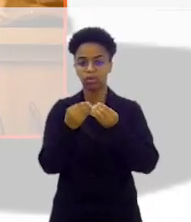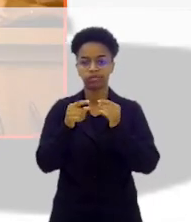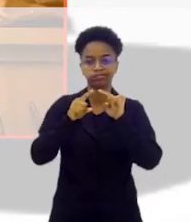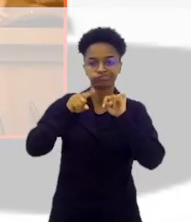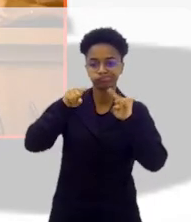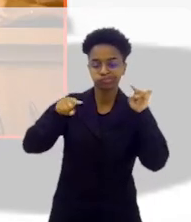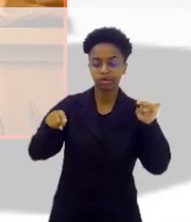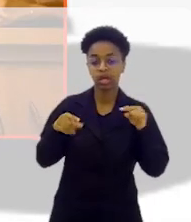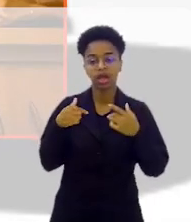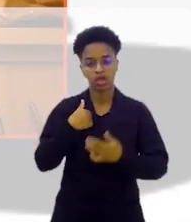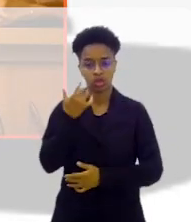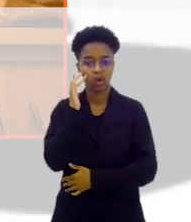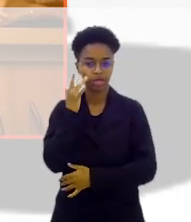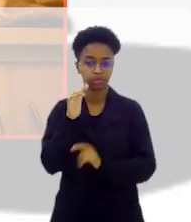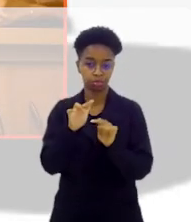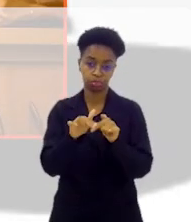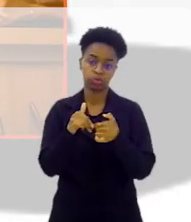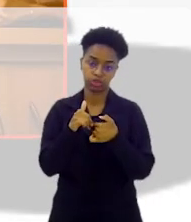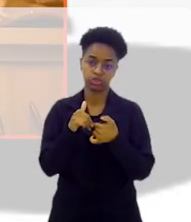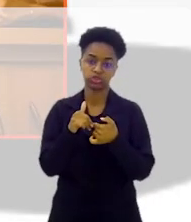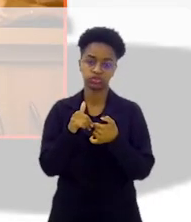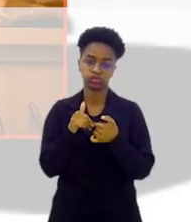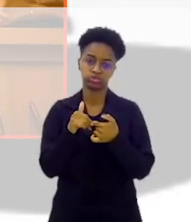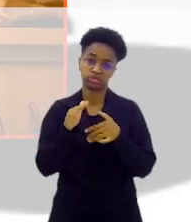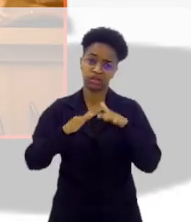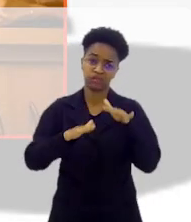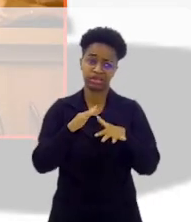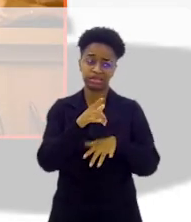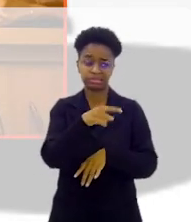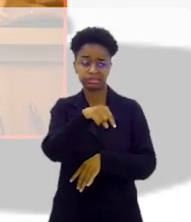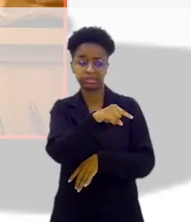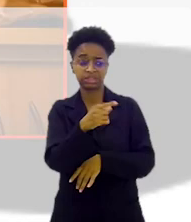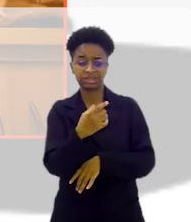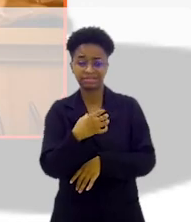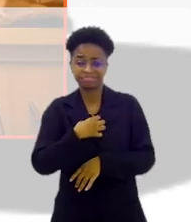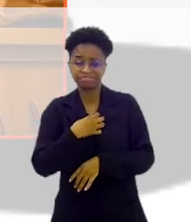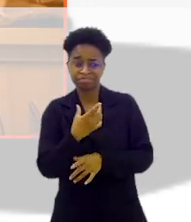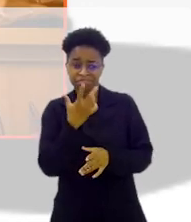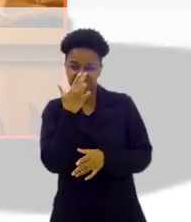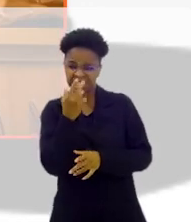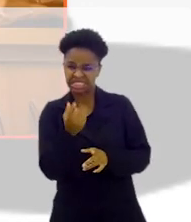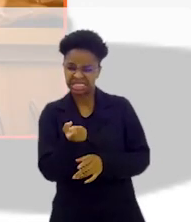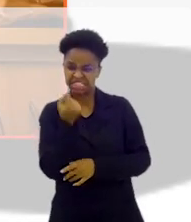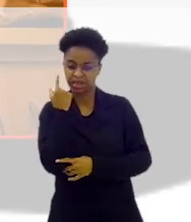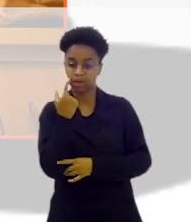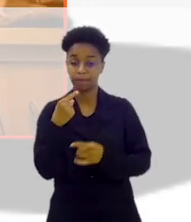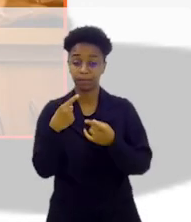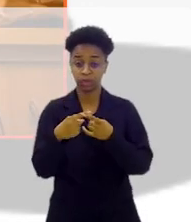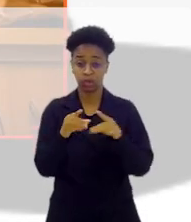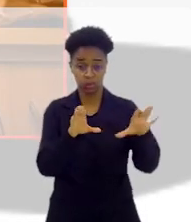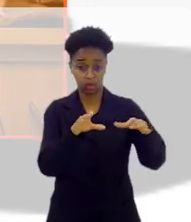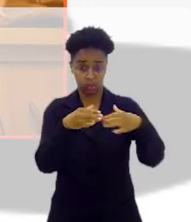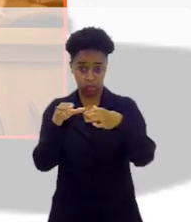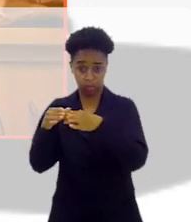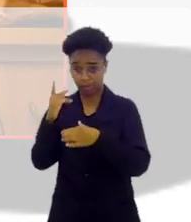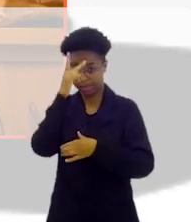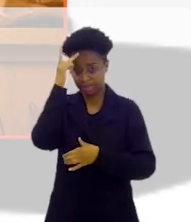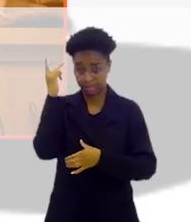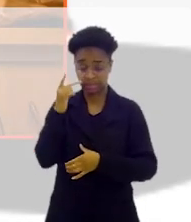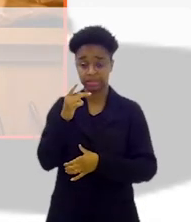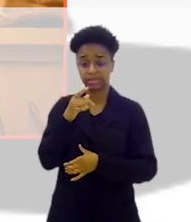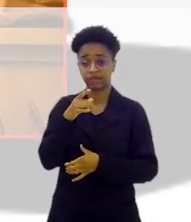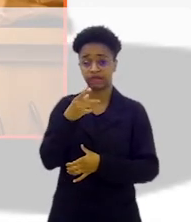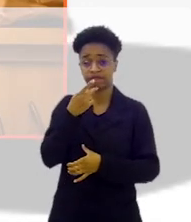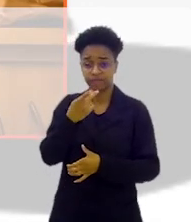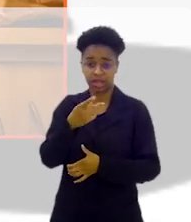dos decibéis, é isso que pode causar uma certa estranheza, porque mesmo entre os espanhóis,